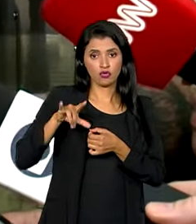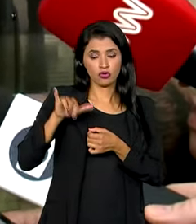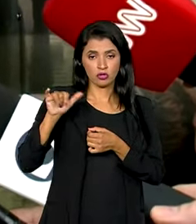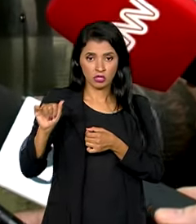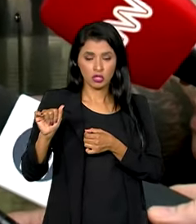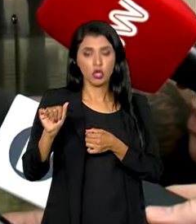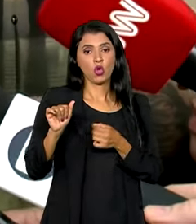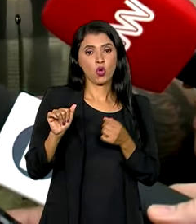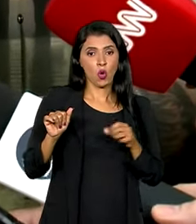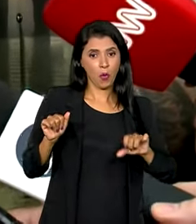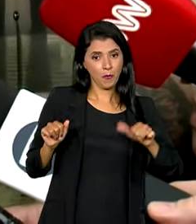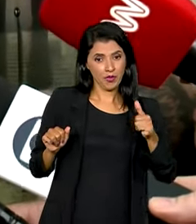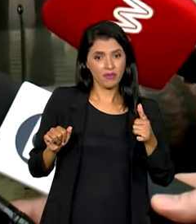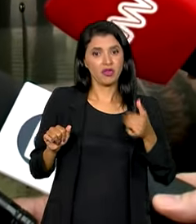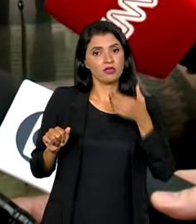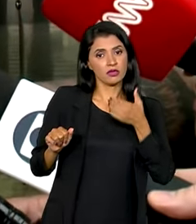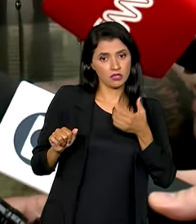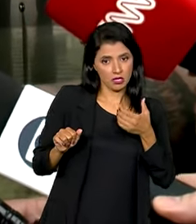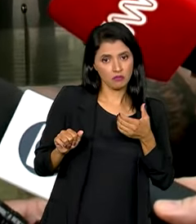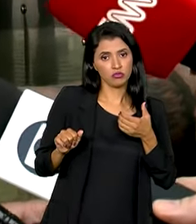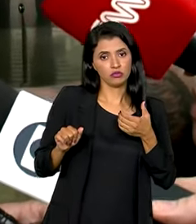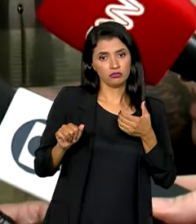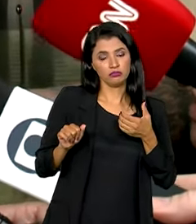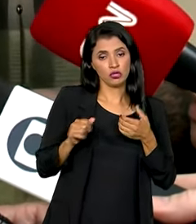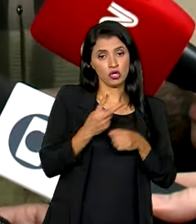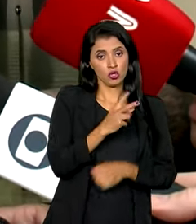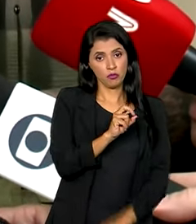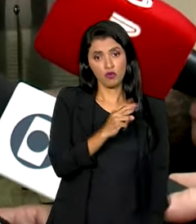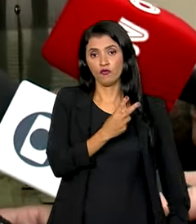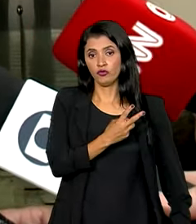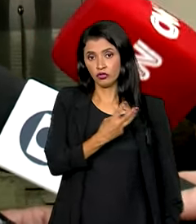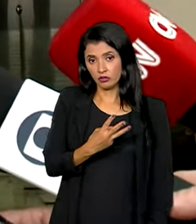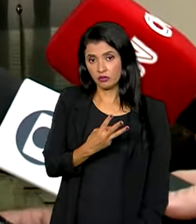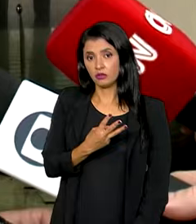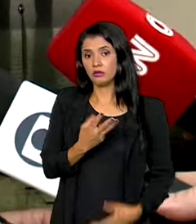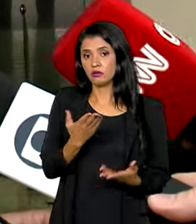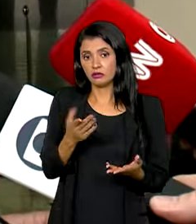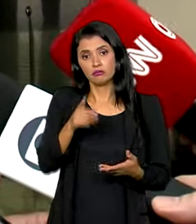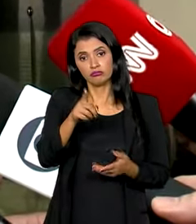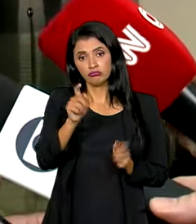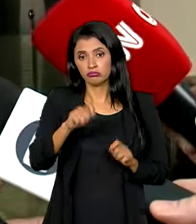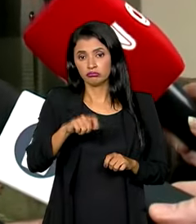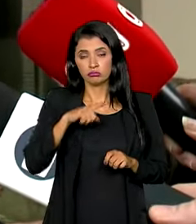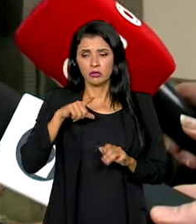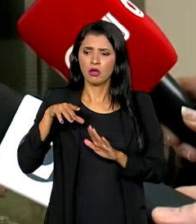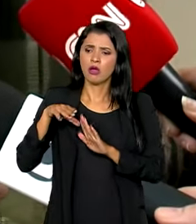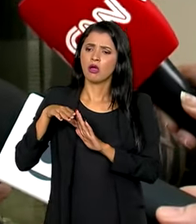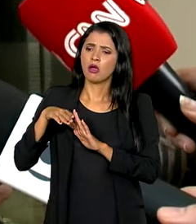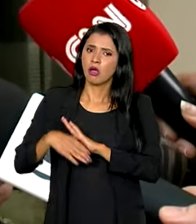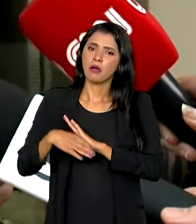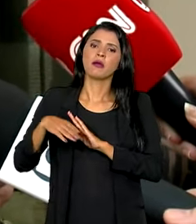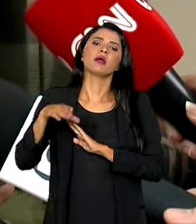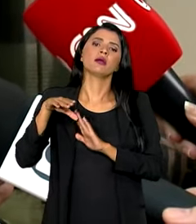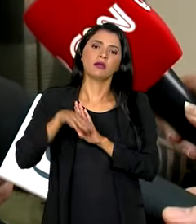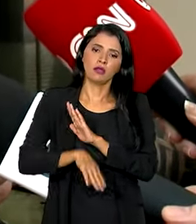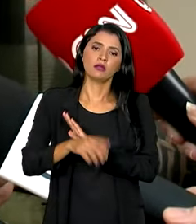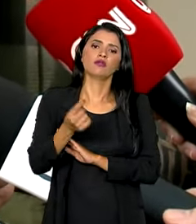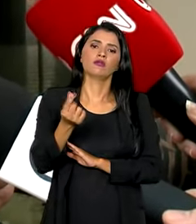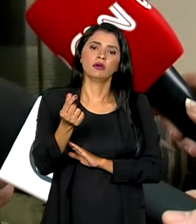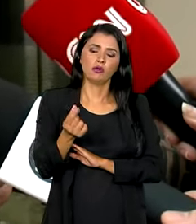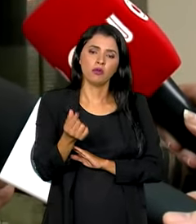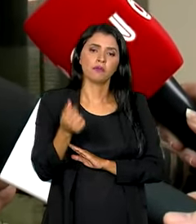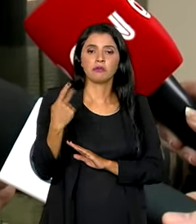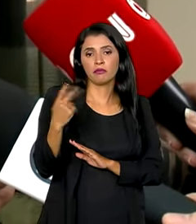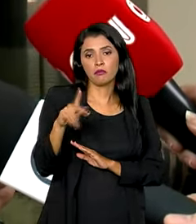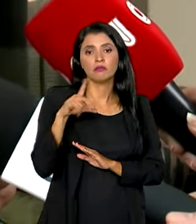1º de dezembro de 2023, você tem uma queda do preço da Petrobras, mesmo